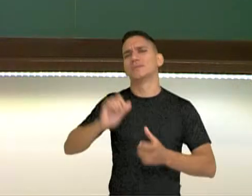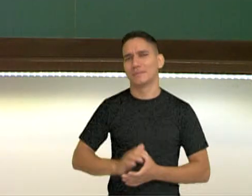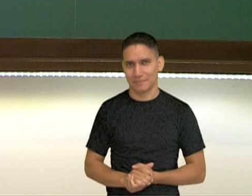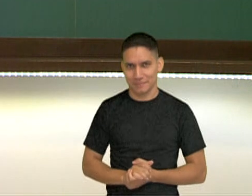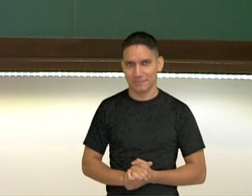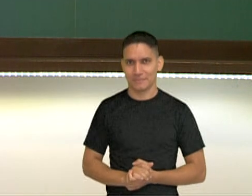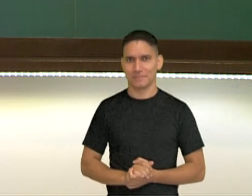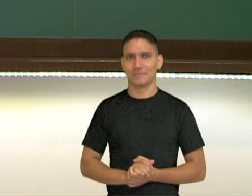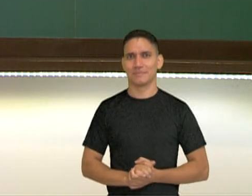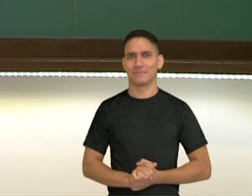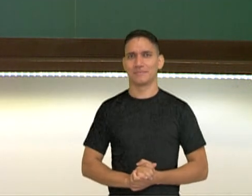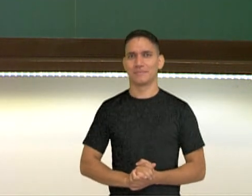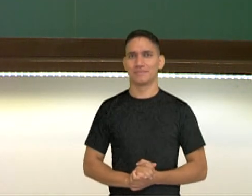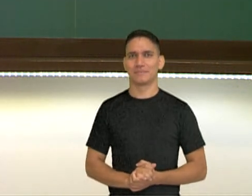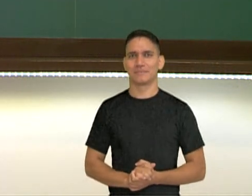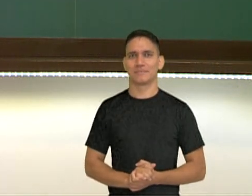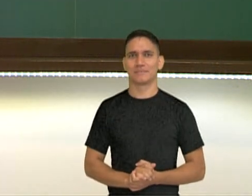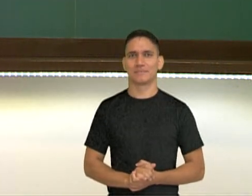Pensei.